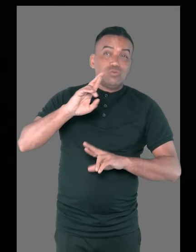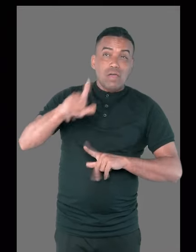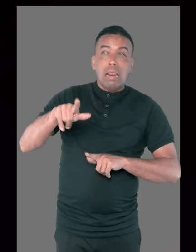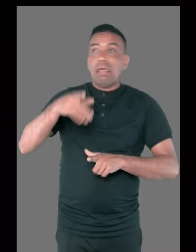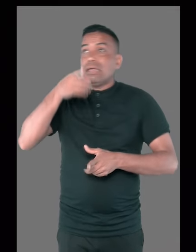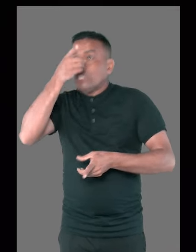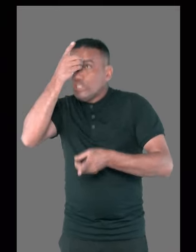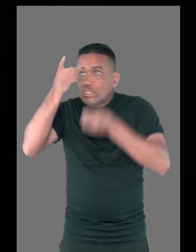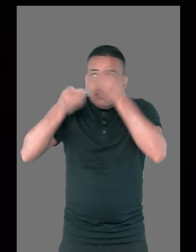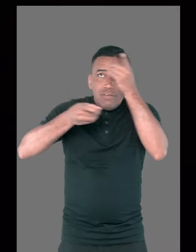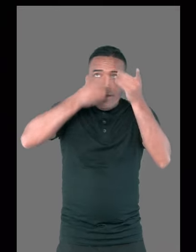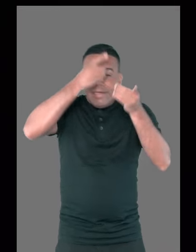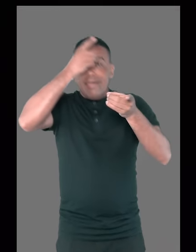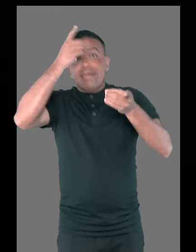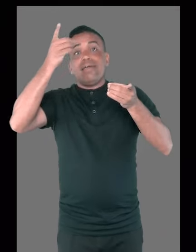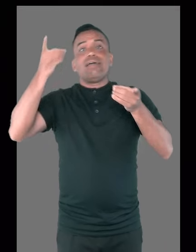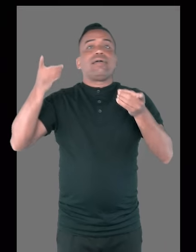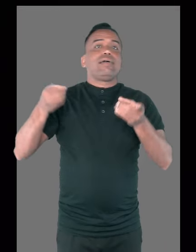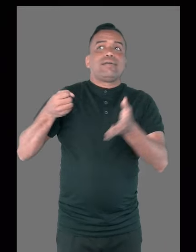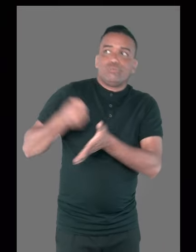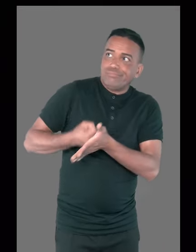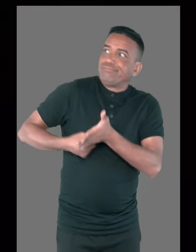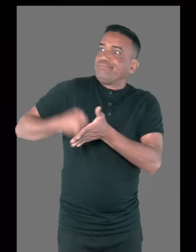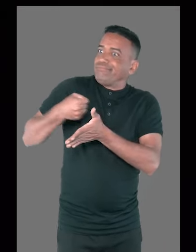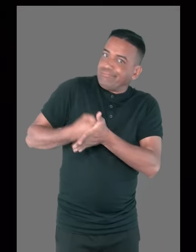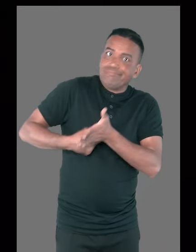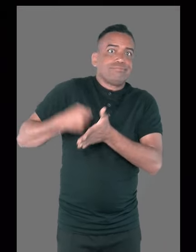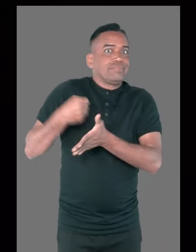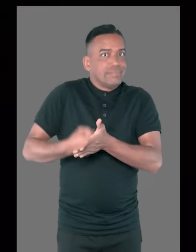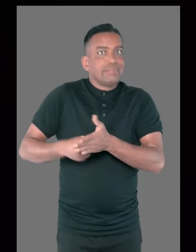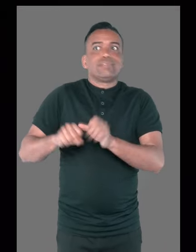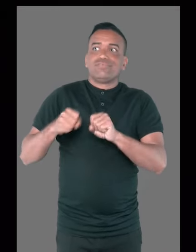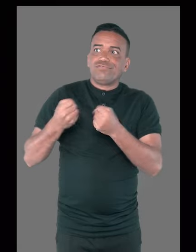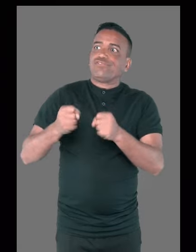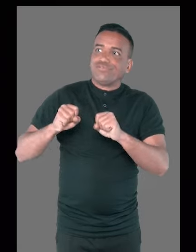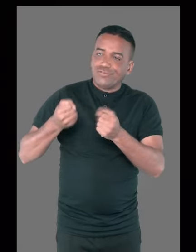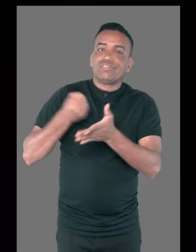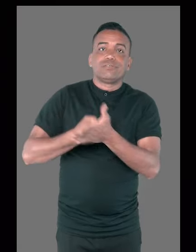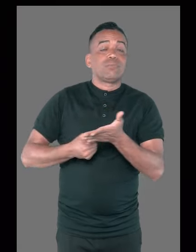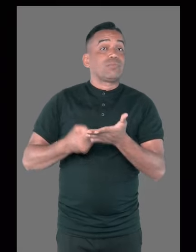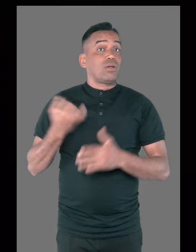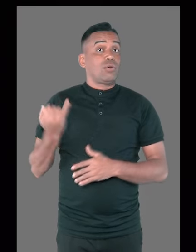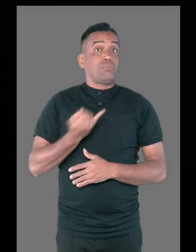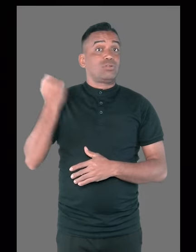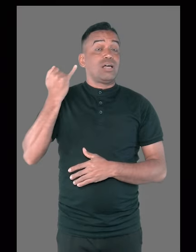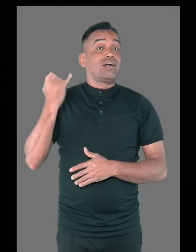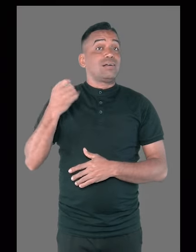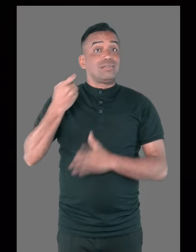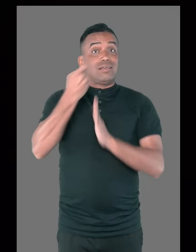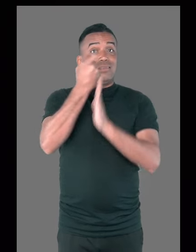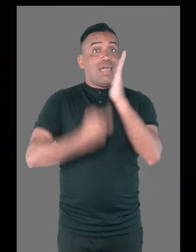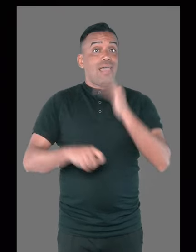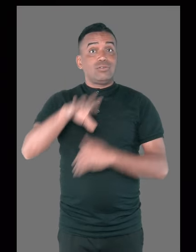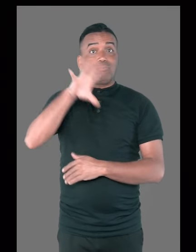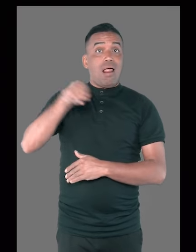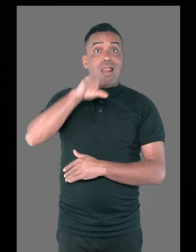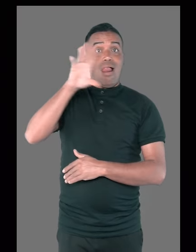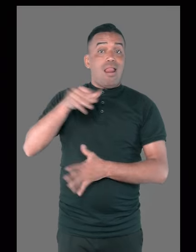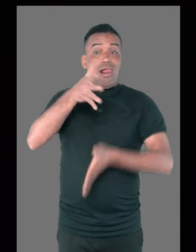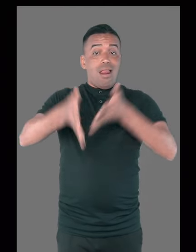inventivas e heróicas possíveis, né? Desde a importância que o texto oralizado adquiriu nos últimos anos,